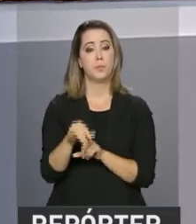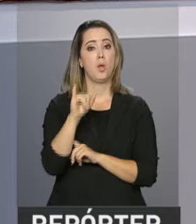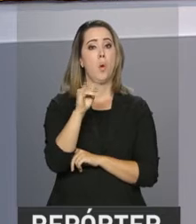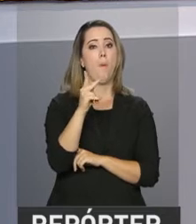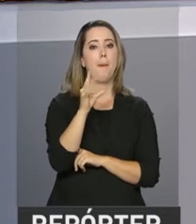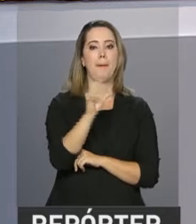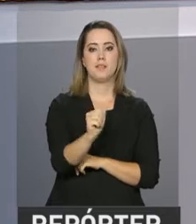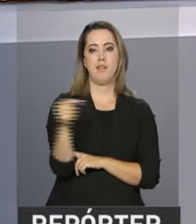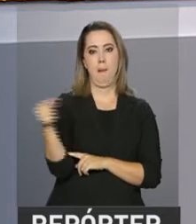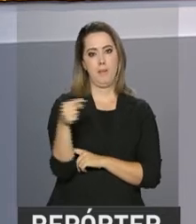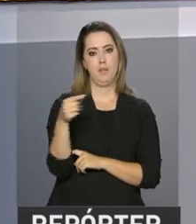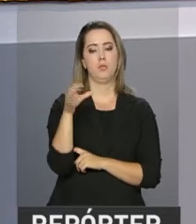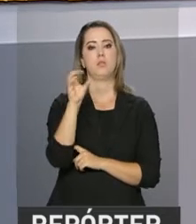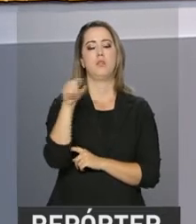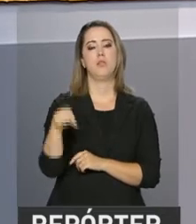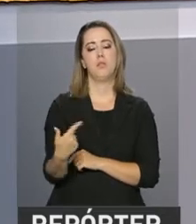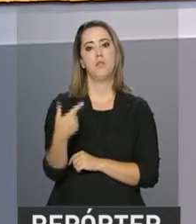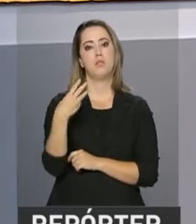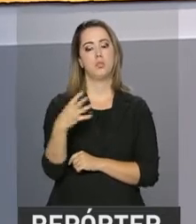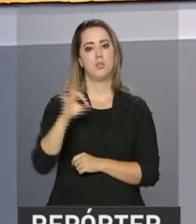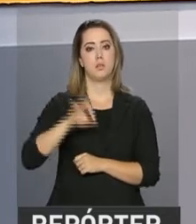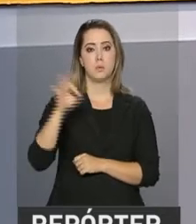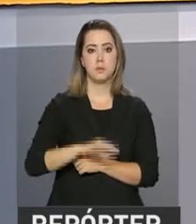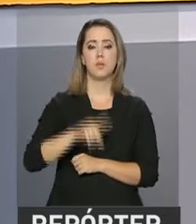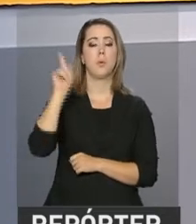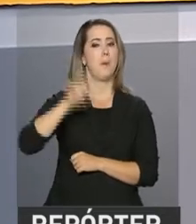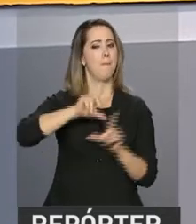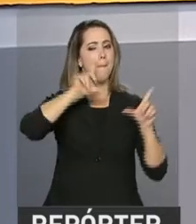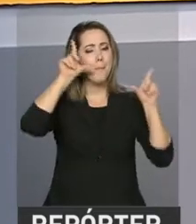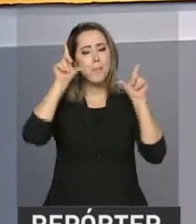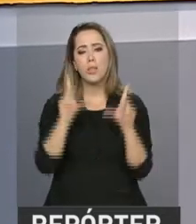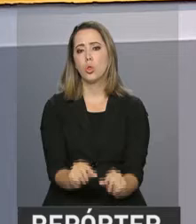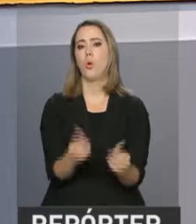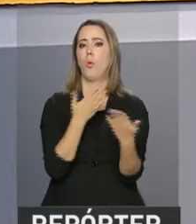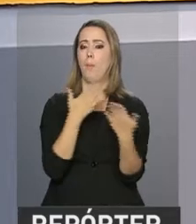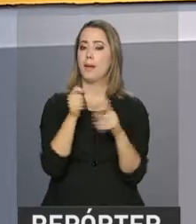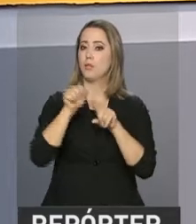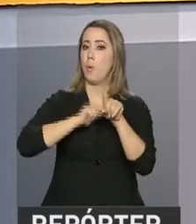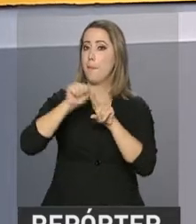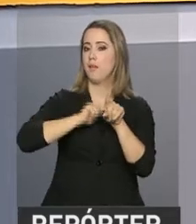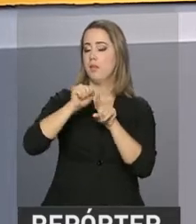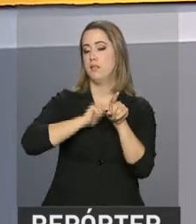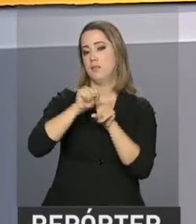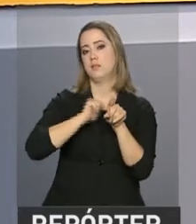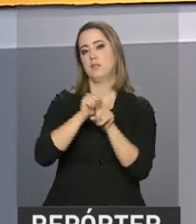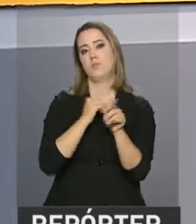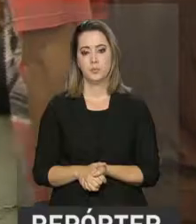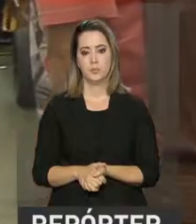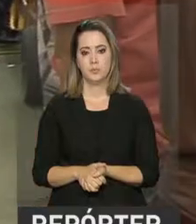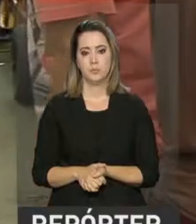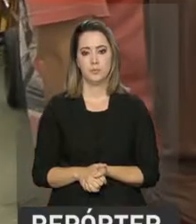variação negativa de 0,23%. É o índice mais baixo para meses de junho, desde o início do Plano